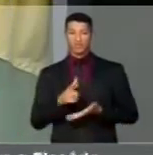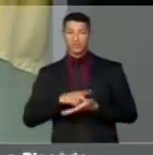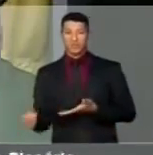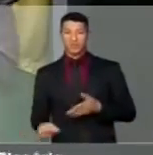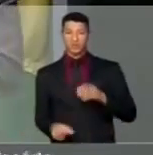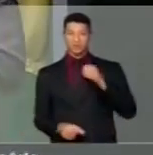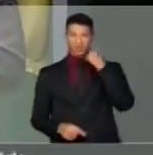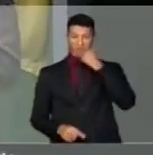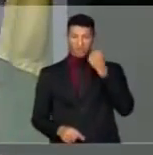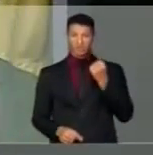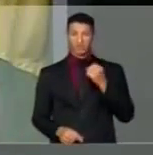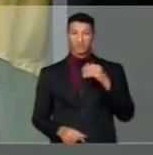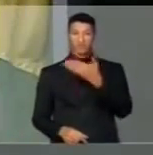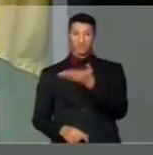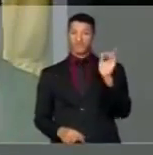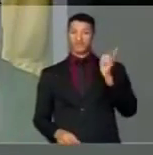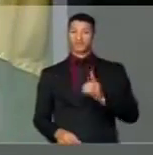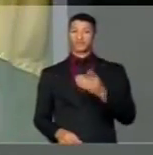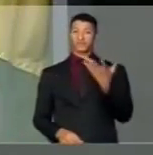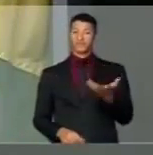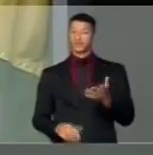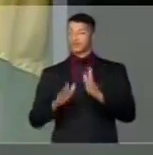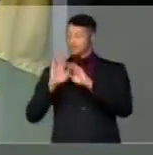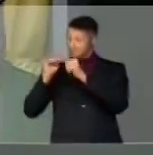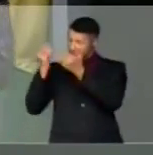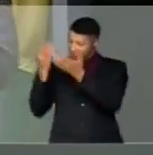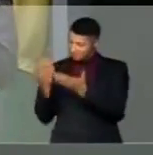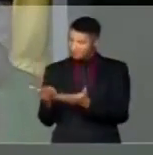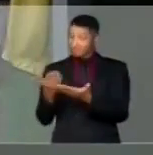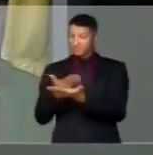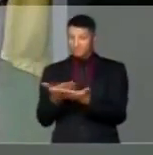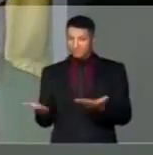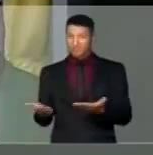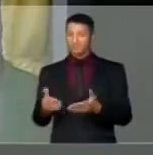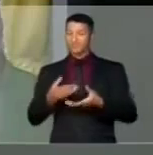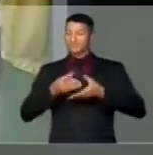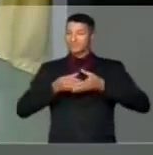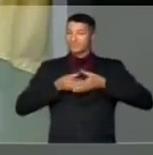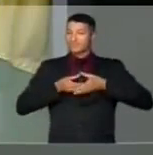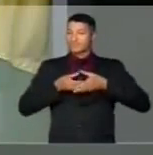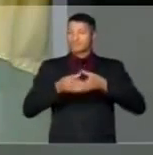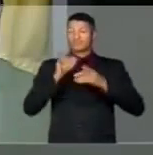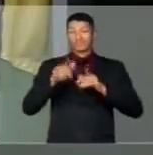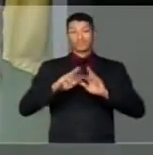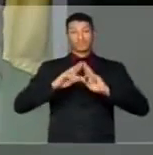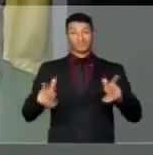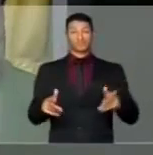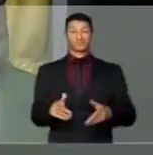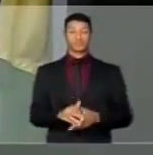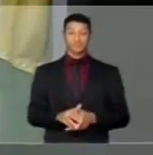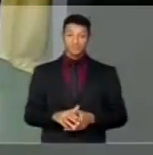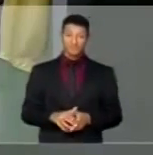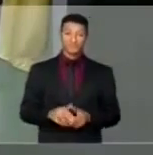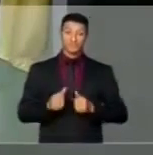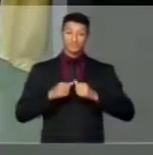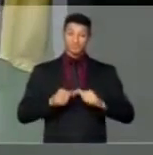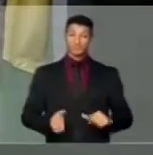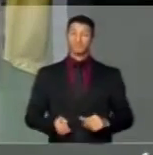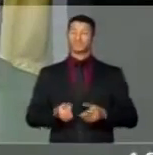Nós expulsamos o senador. Vocês não, vocês homenageiam, vocês dão medalha. Essa é a diferença. E